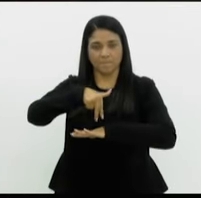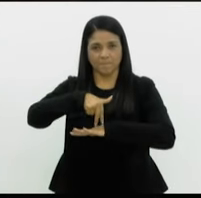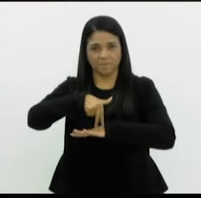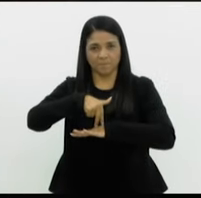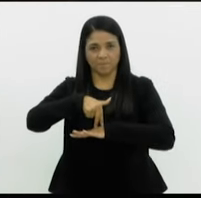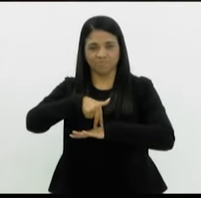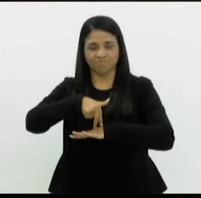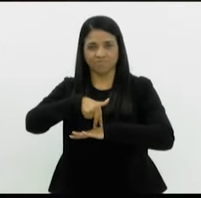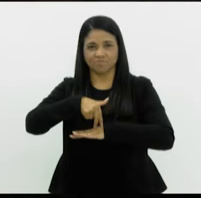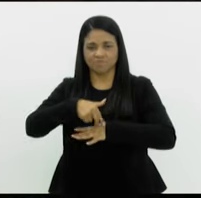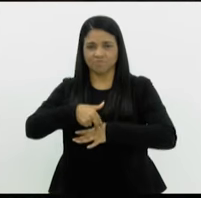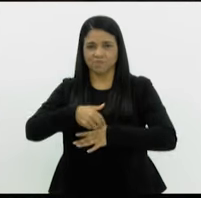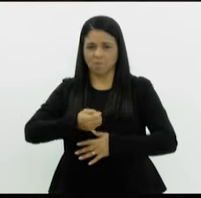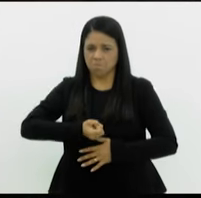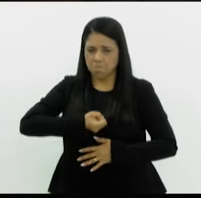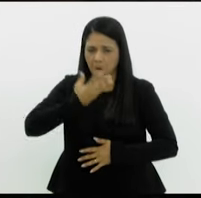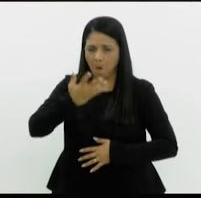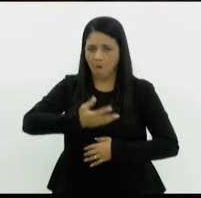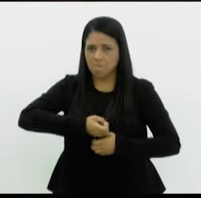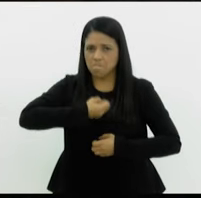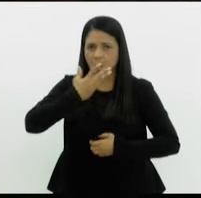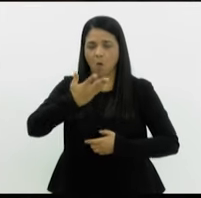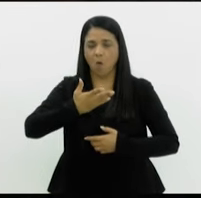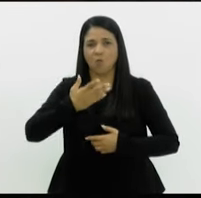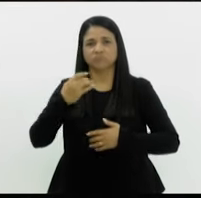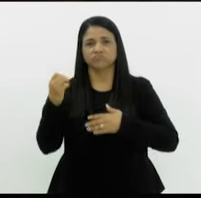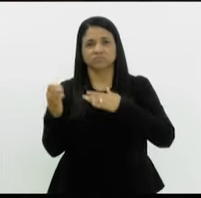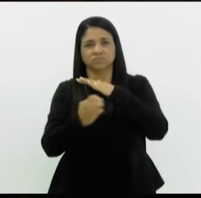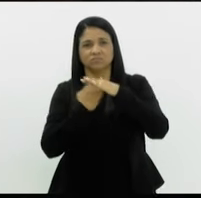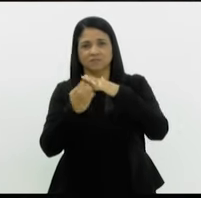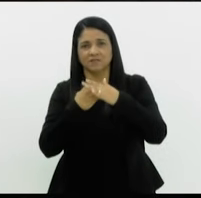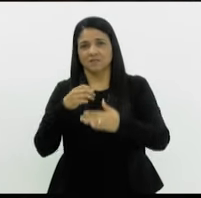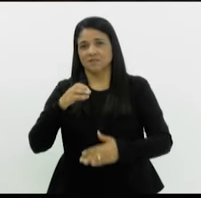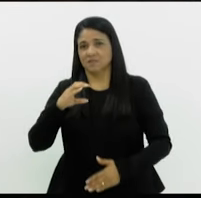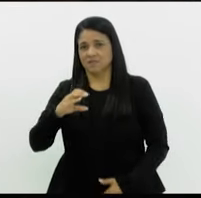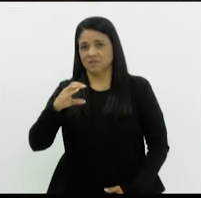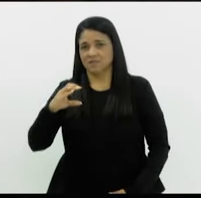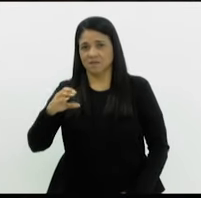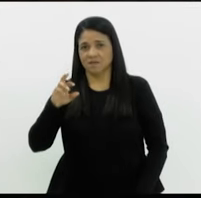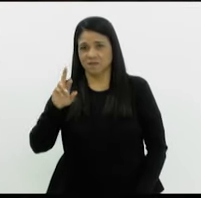minha indignação com a concessionária CCR,